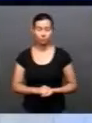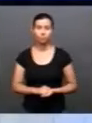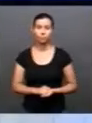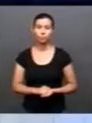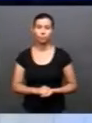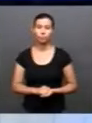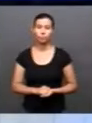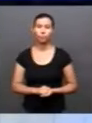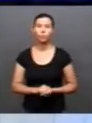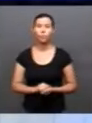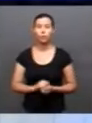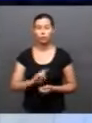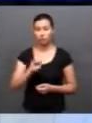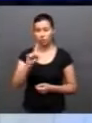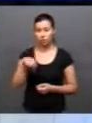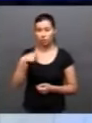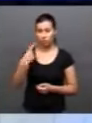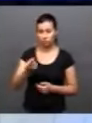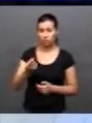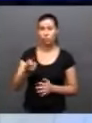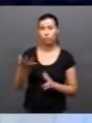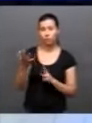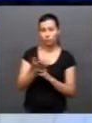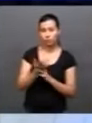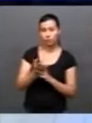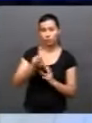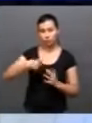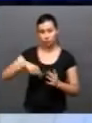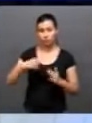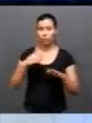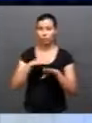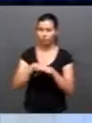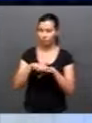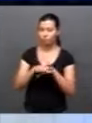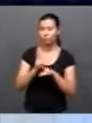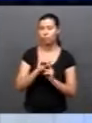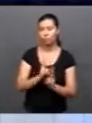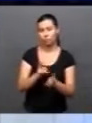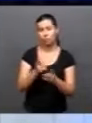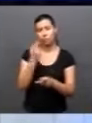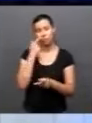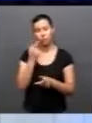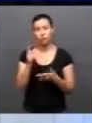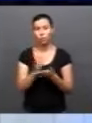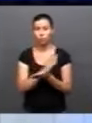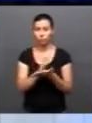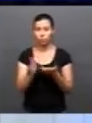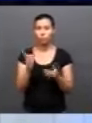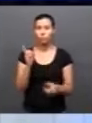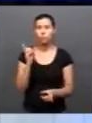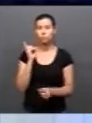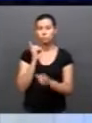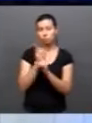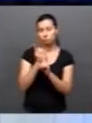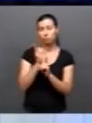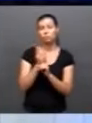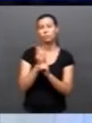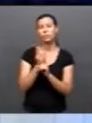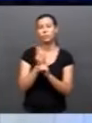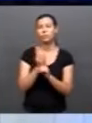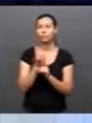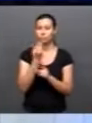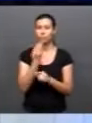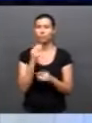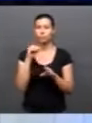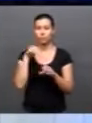No próximo bloco, a gente continua o nosso bate-papo e você vai conferir também algumas descobertas científicas de peso da